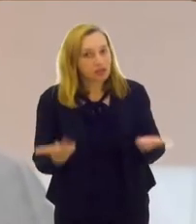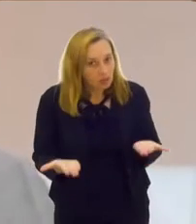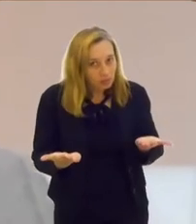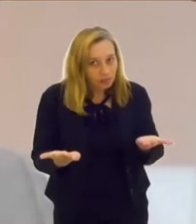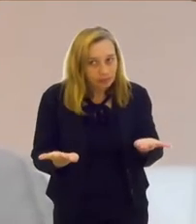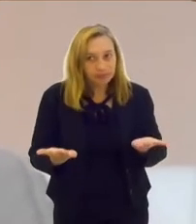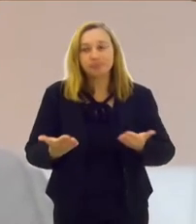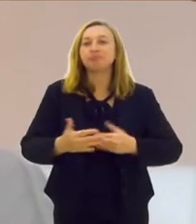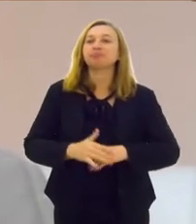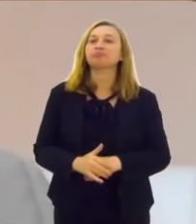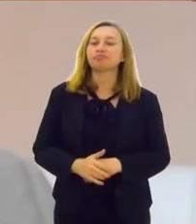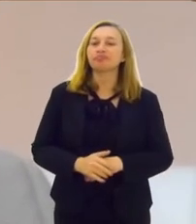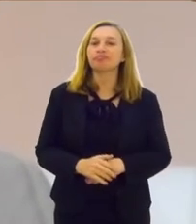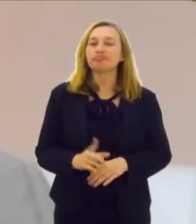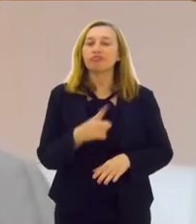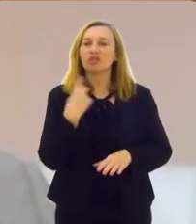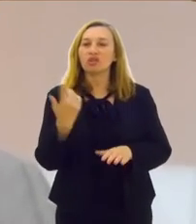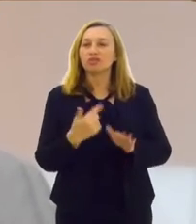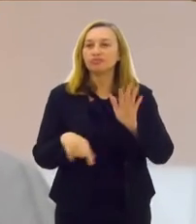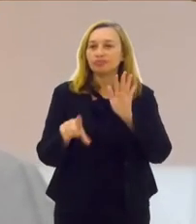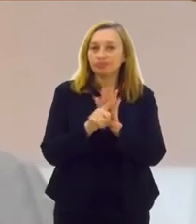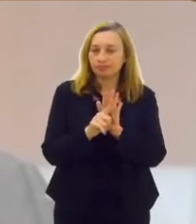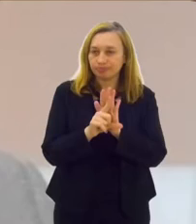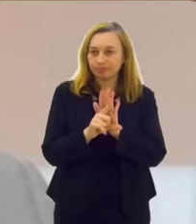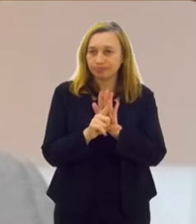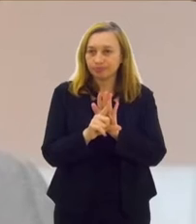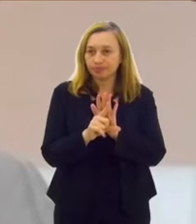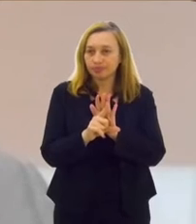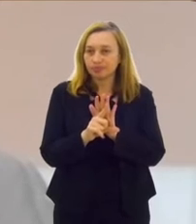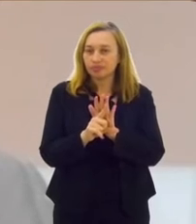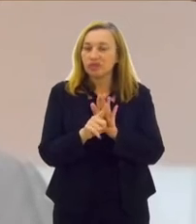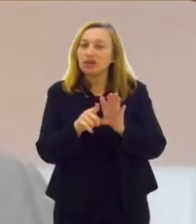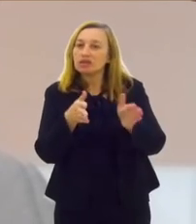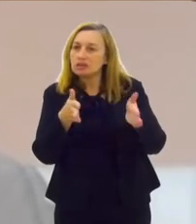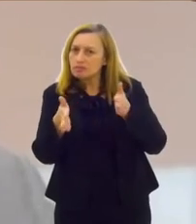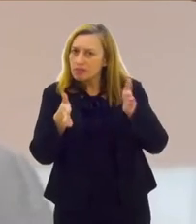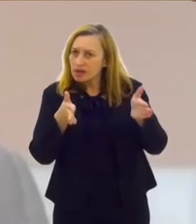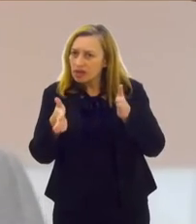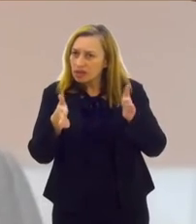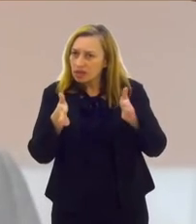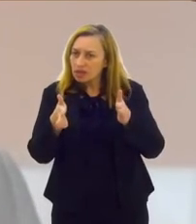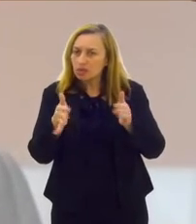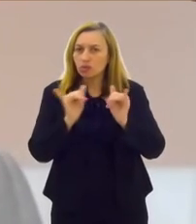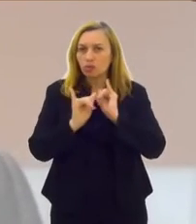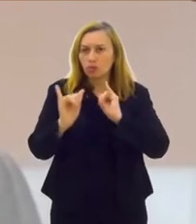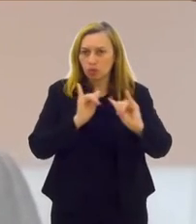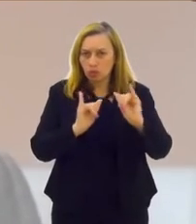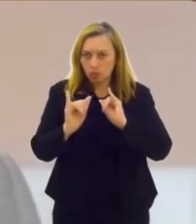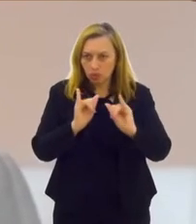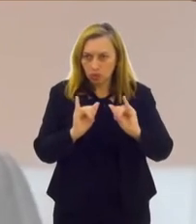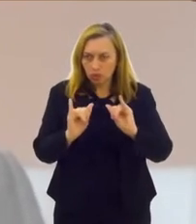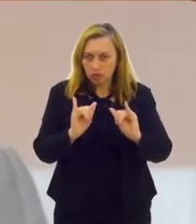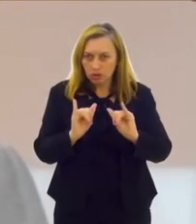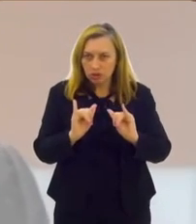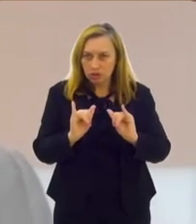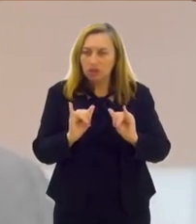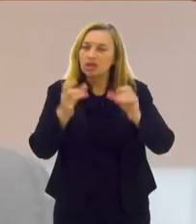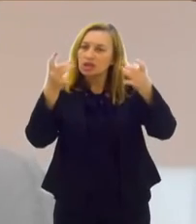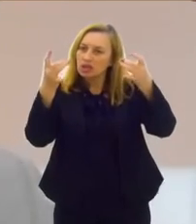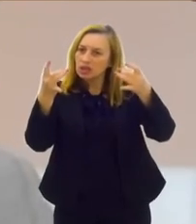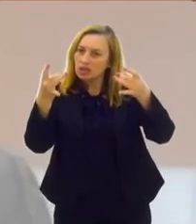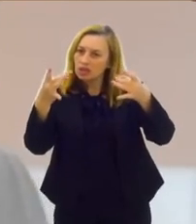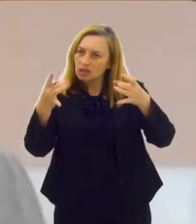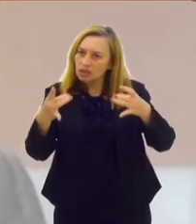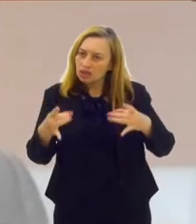Então, a nossa legislação tenta, nesse período de propaganda eleitoral,